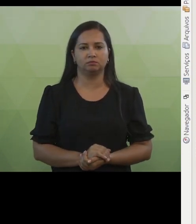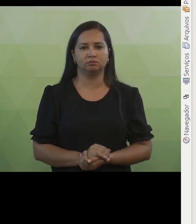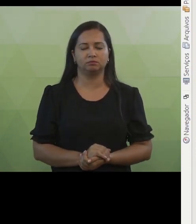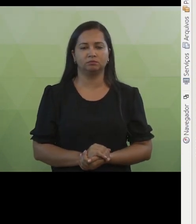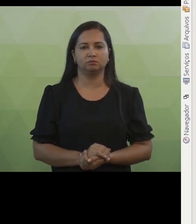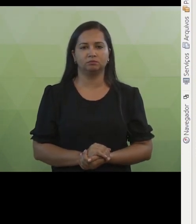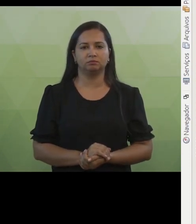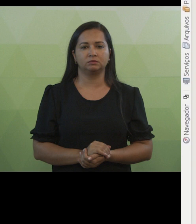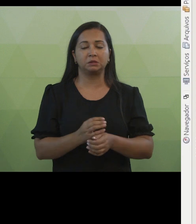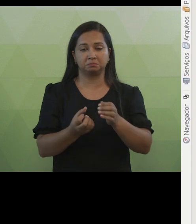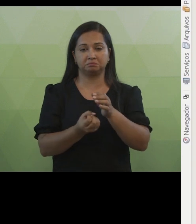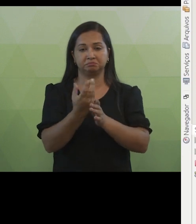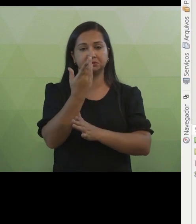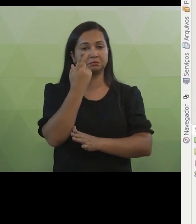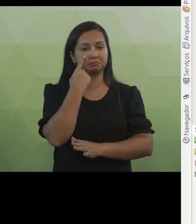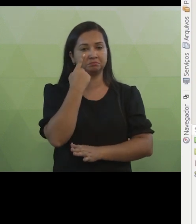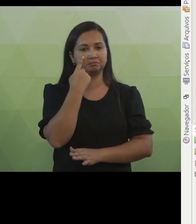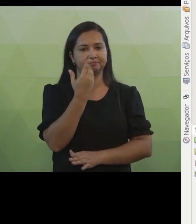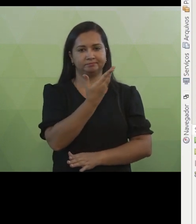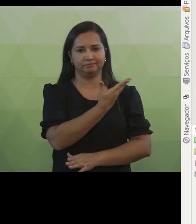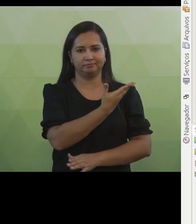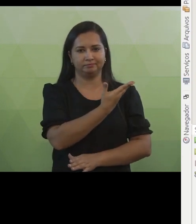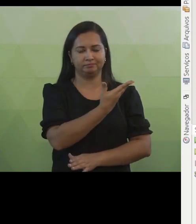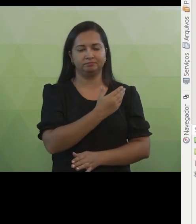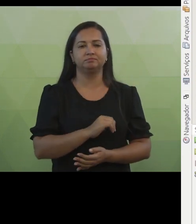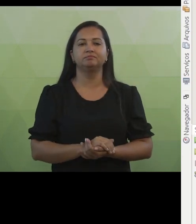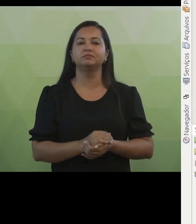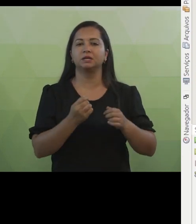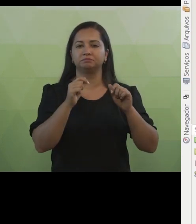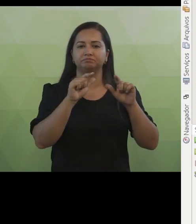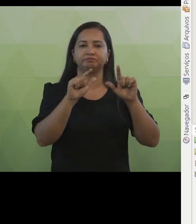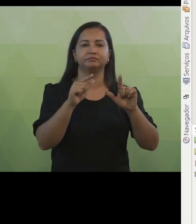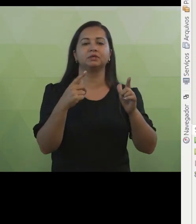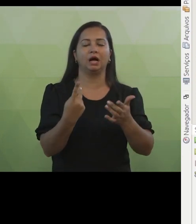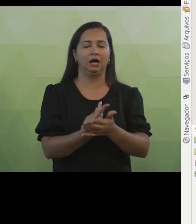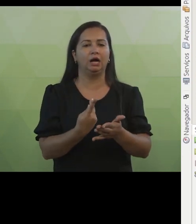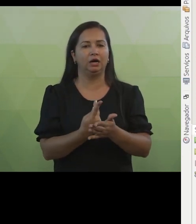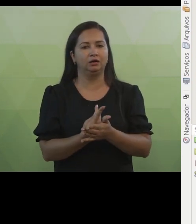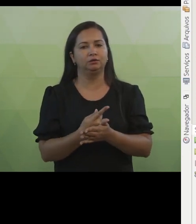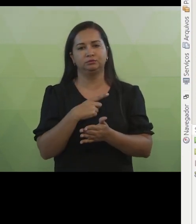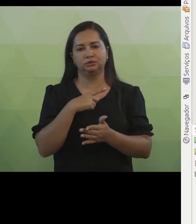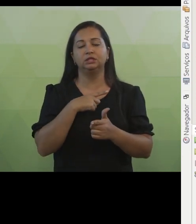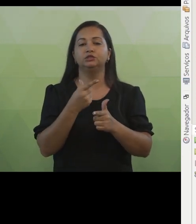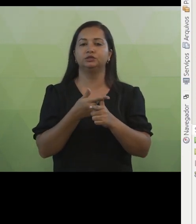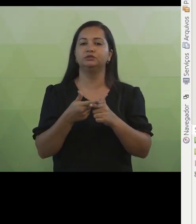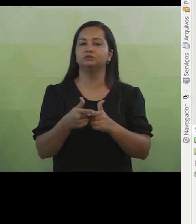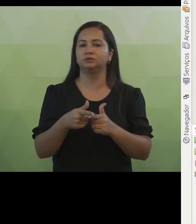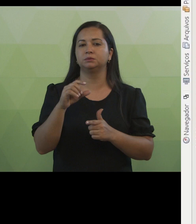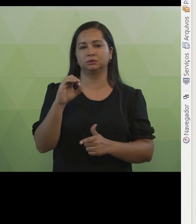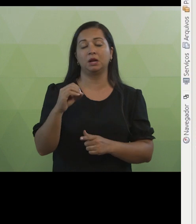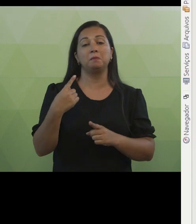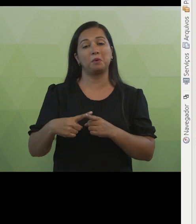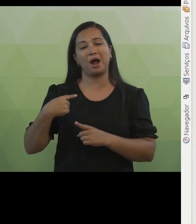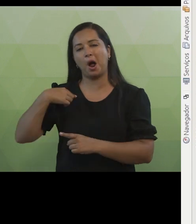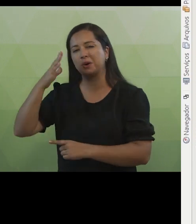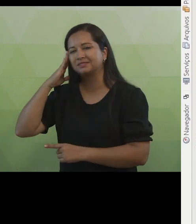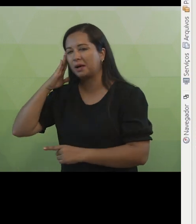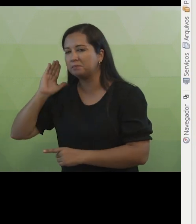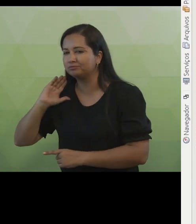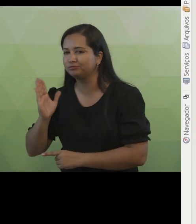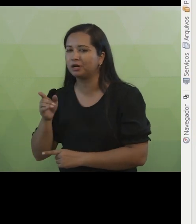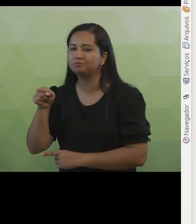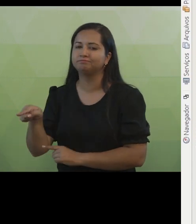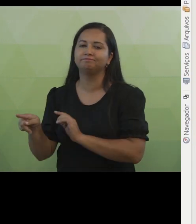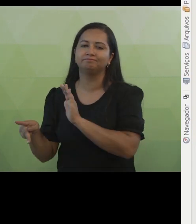Vamos executar e ver o que dá. Olha lá, ocorreu um erro, divisão por 0. Porque eu sei que foi essa exceção que ocorreu naquela